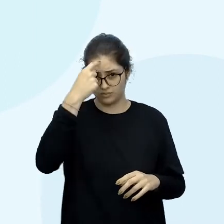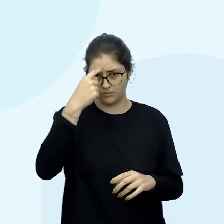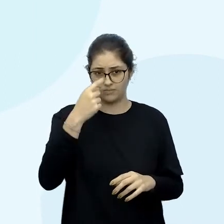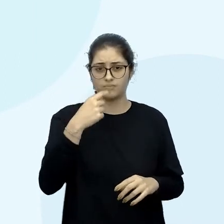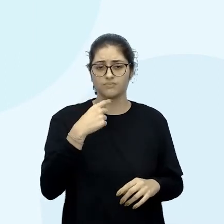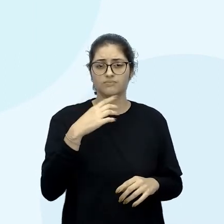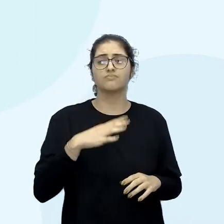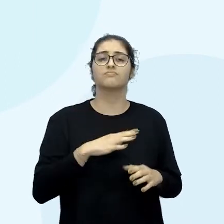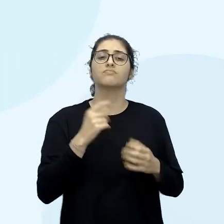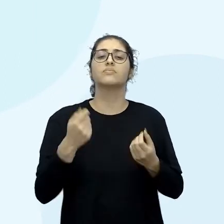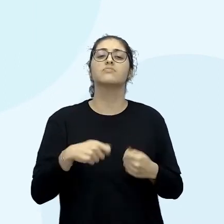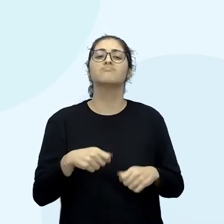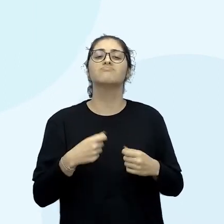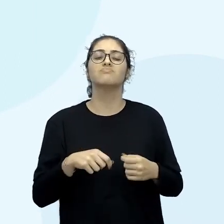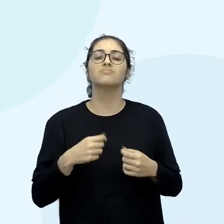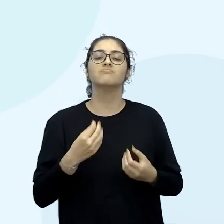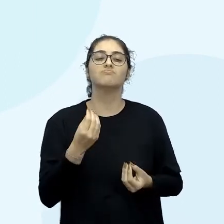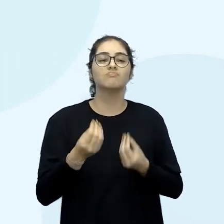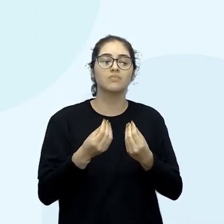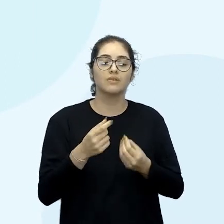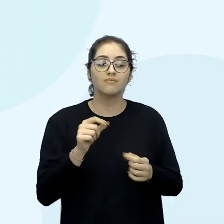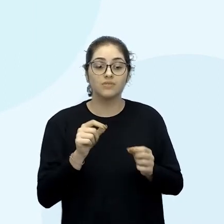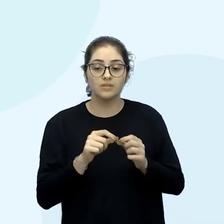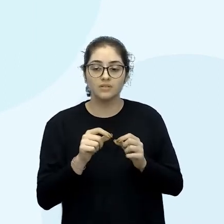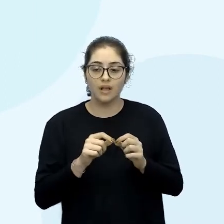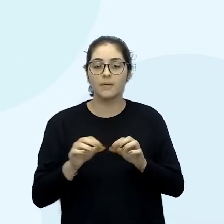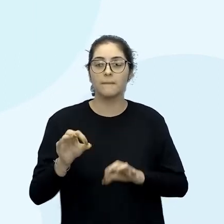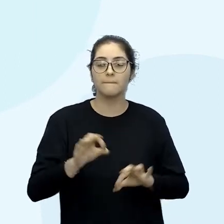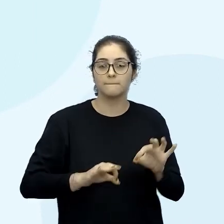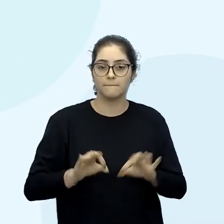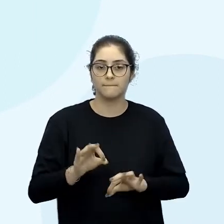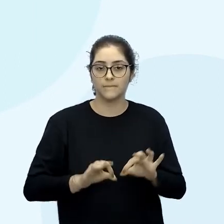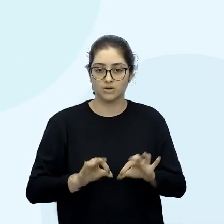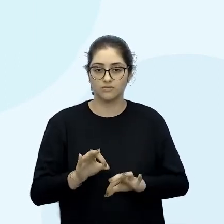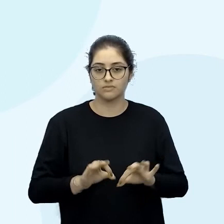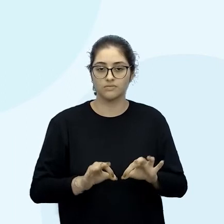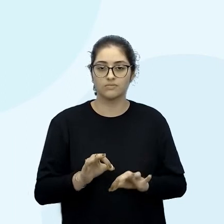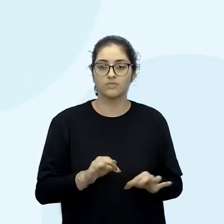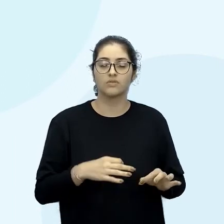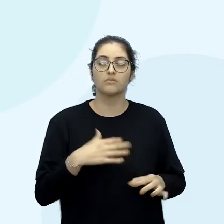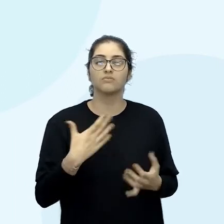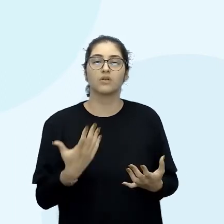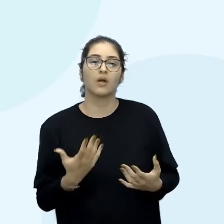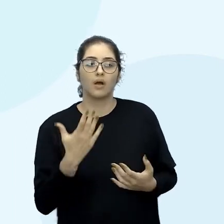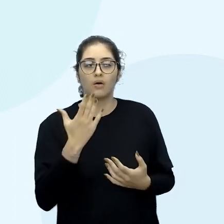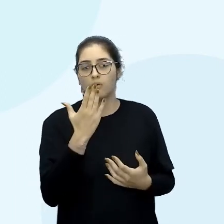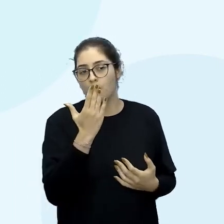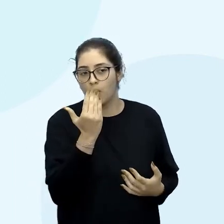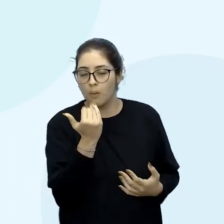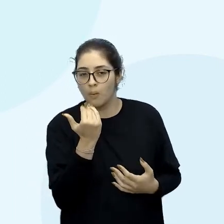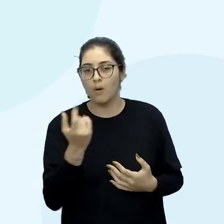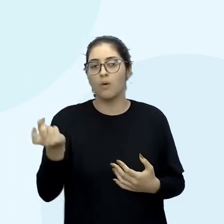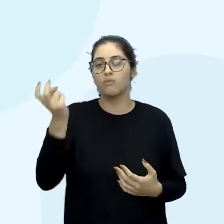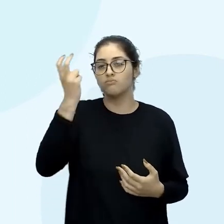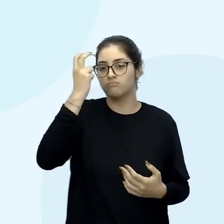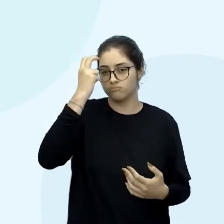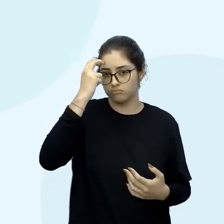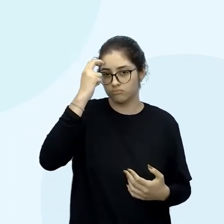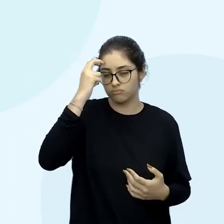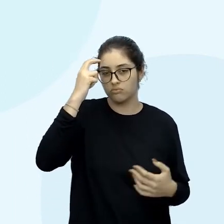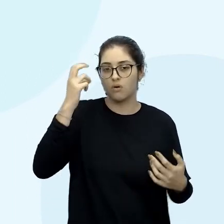projeto, pensando aí no investimento pessoal, na culinária ou na cultura, no